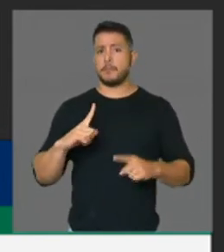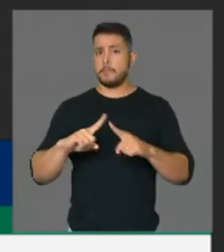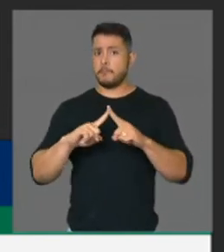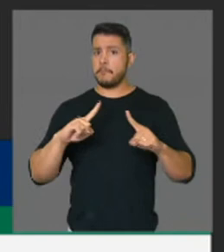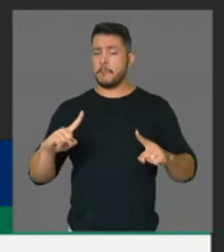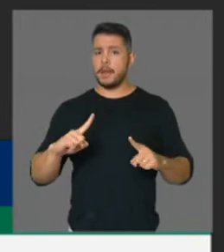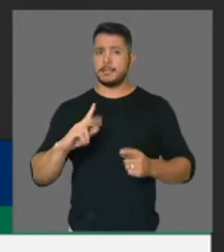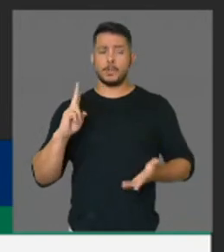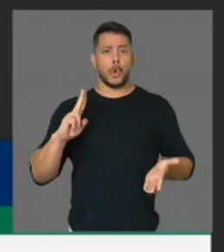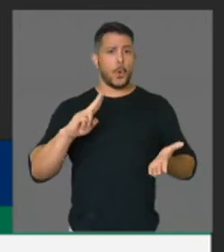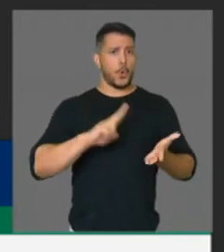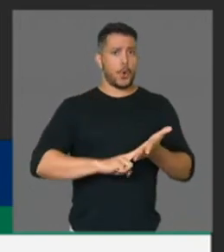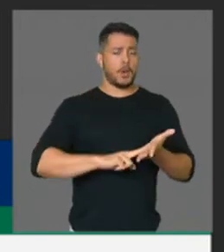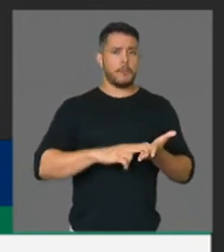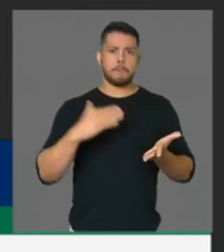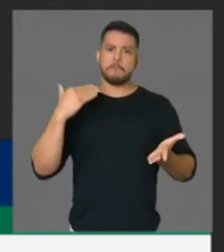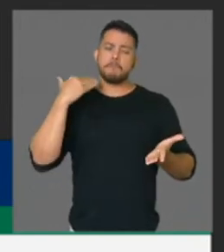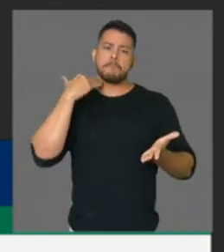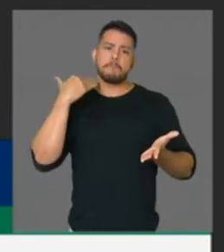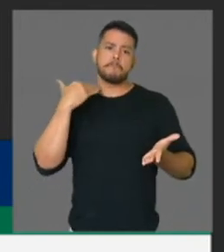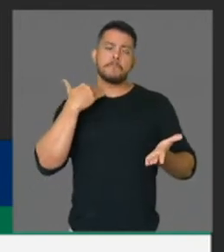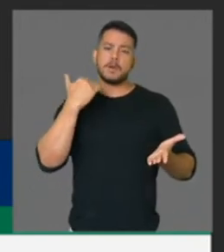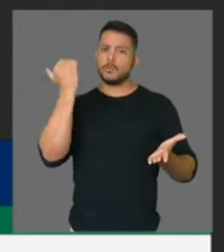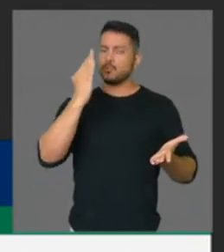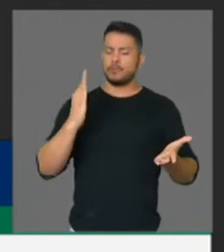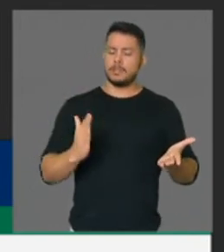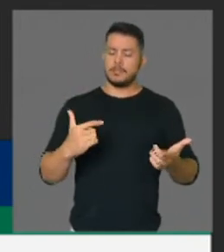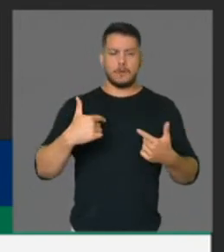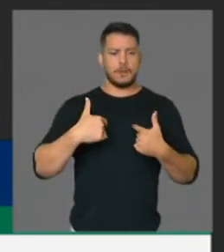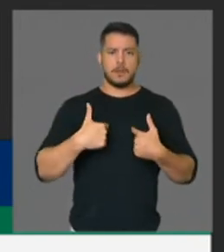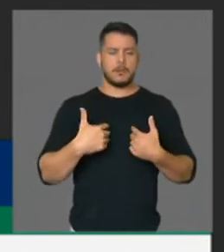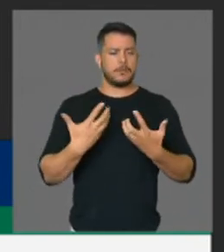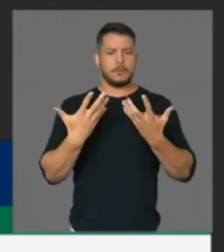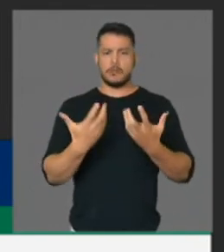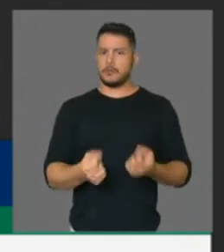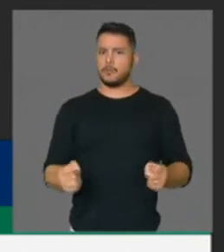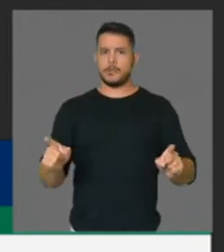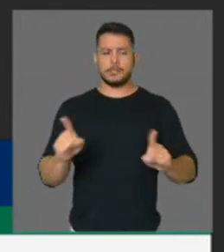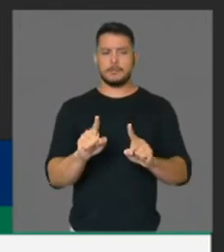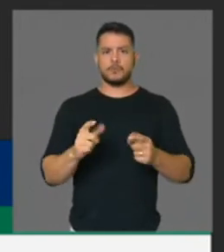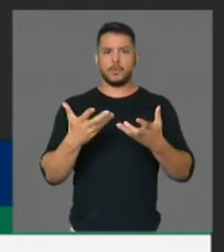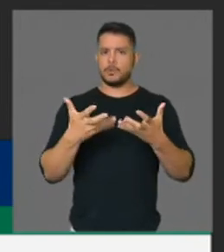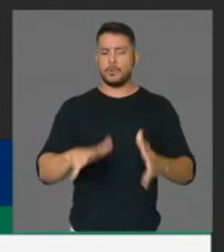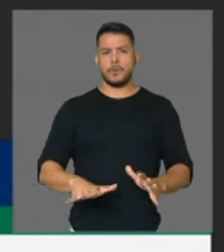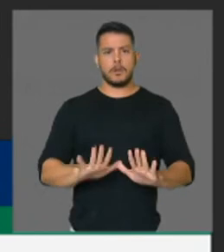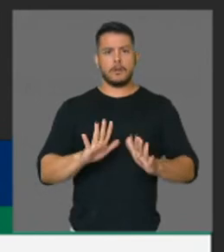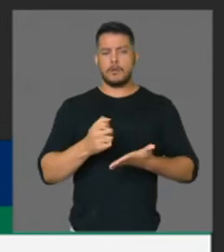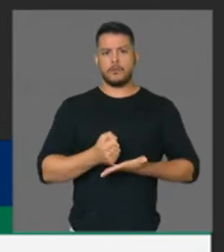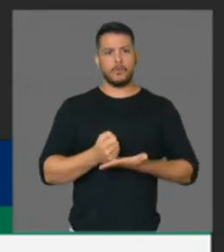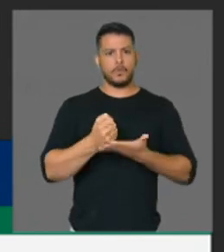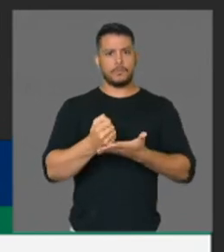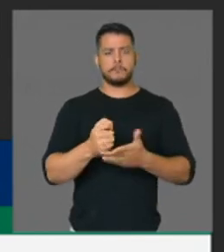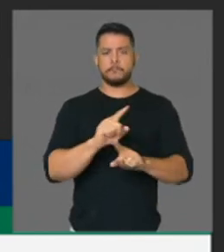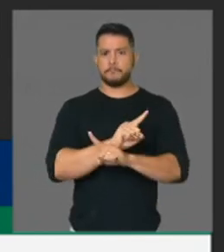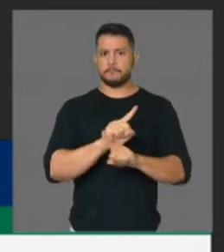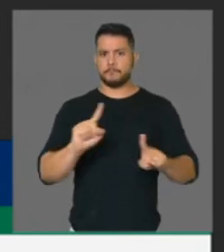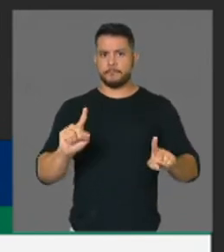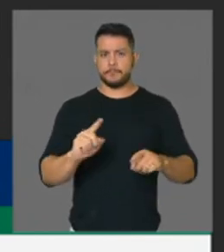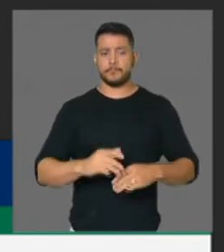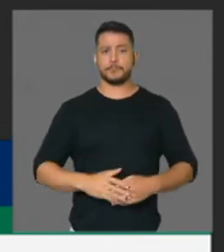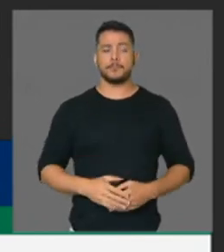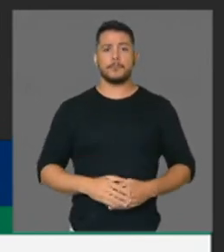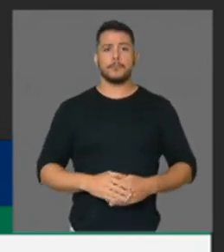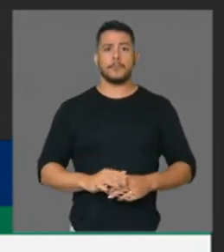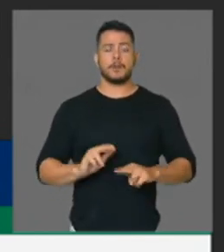Brasil, eu não farei, se em algum momento for buscado a nível de voto, o meu apoiamento à privatização. Um